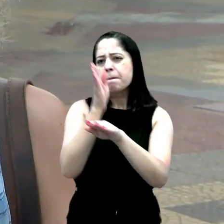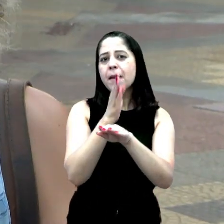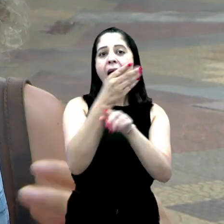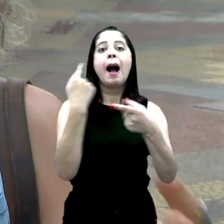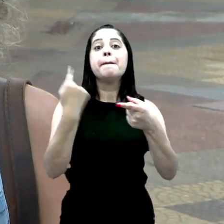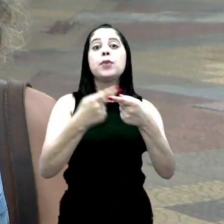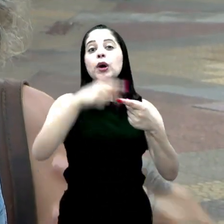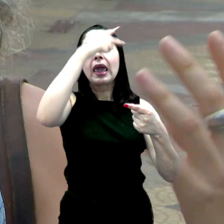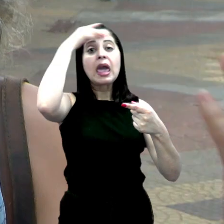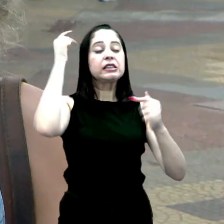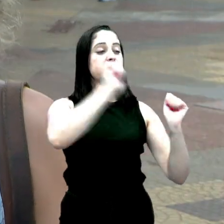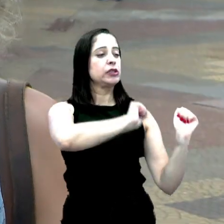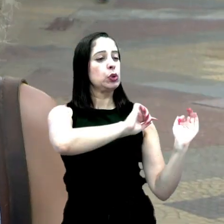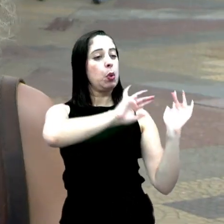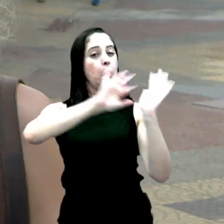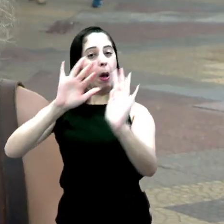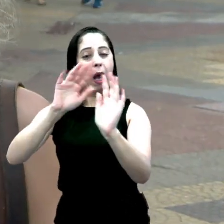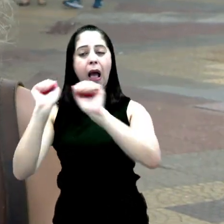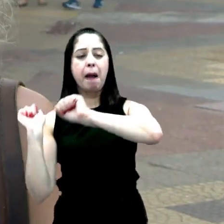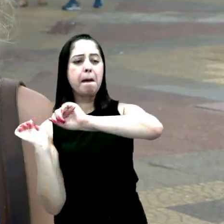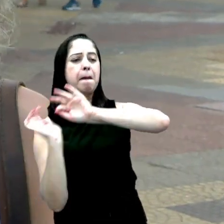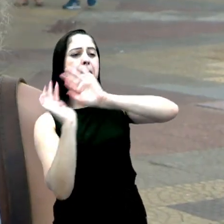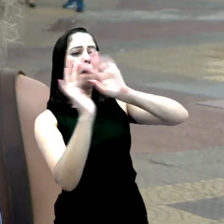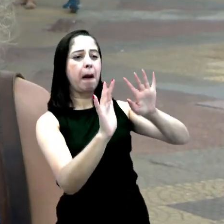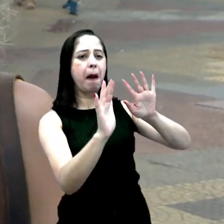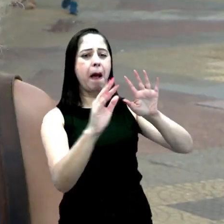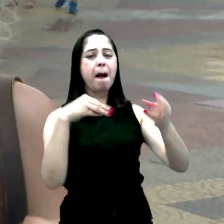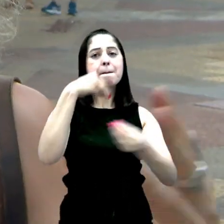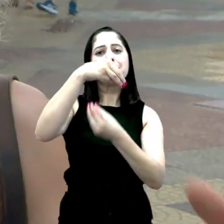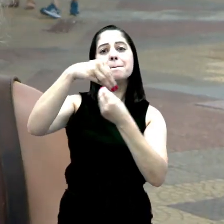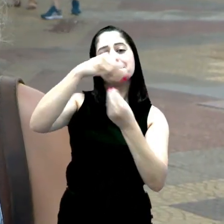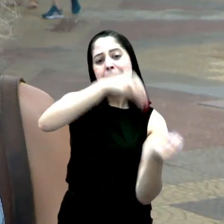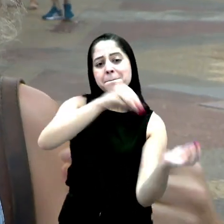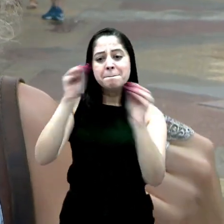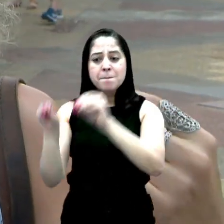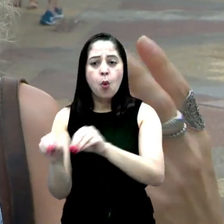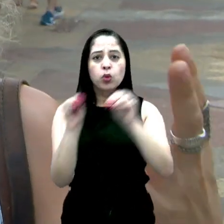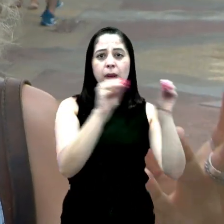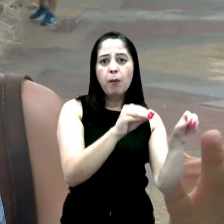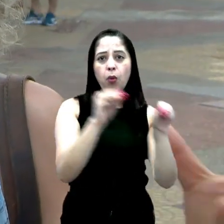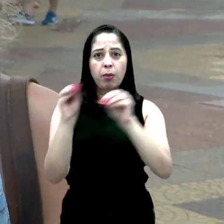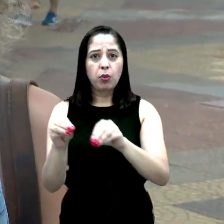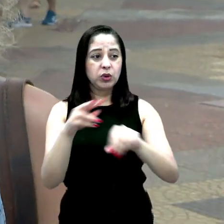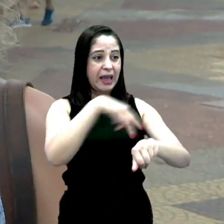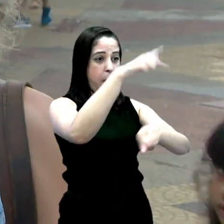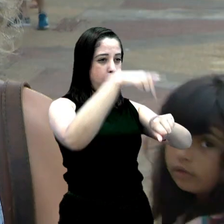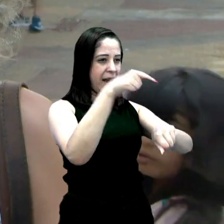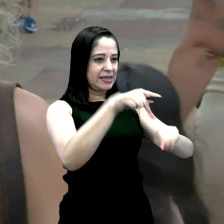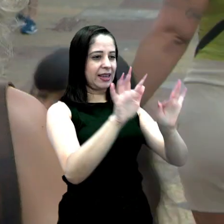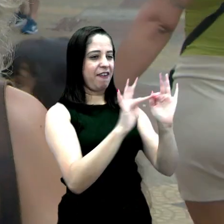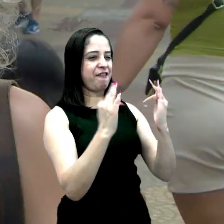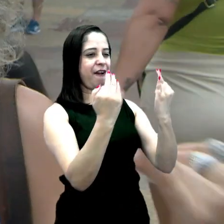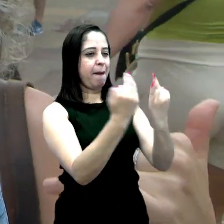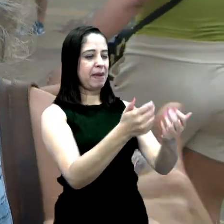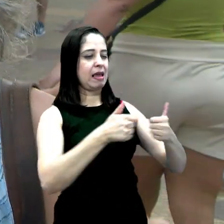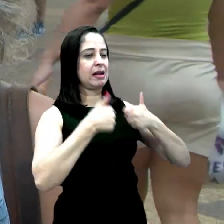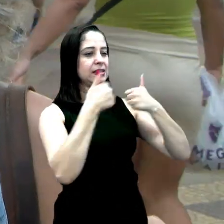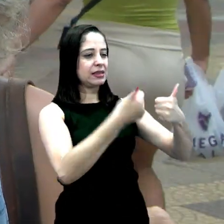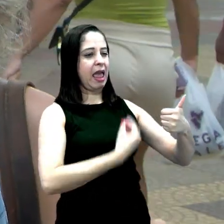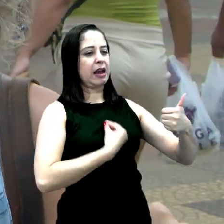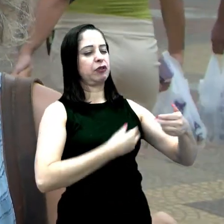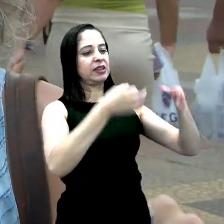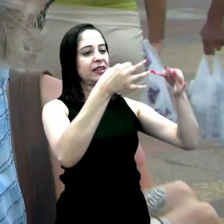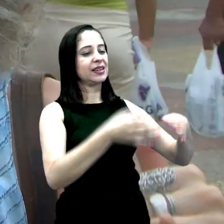sociocultural, emocional, psicológico de quem tem que sair do seu território, né, largando toda uma história e, ao mesmo tempo, né,